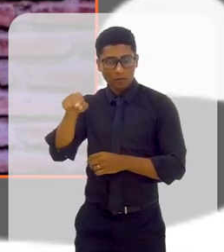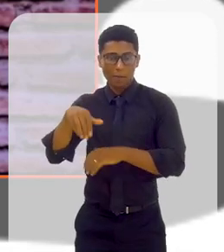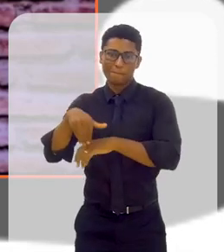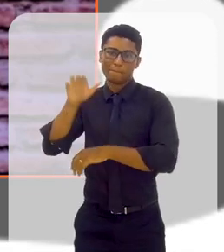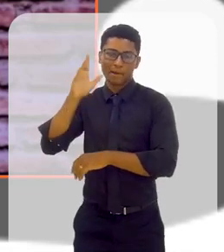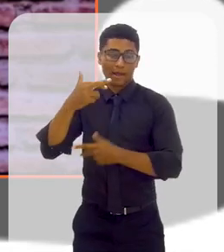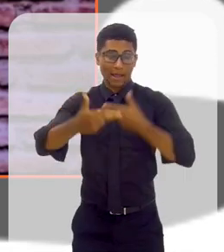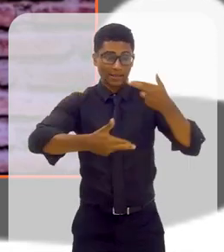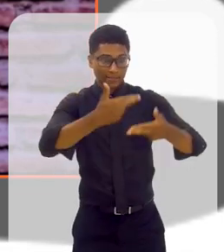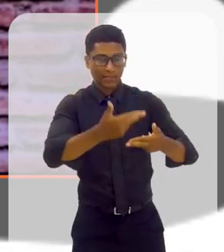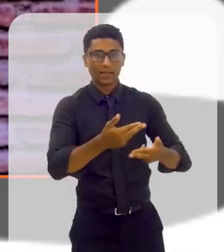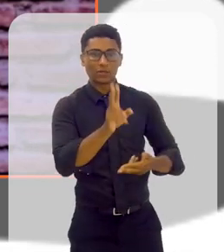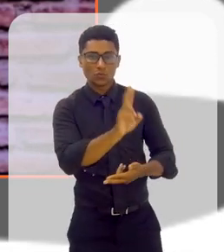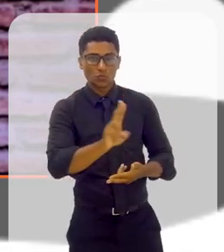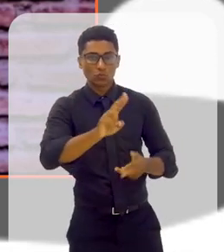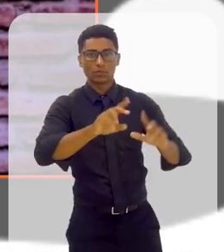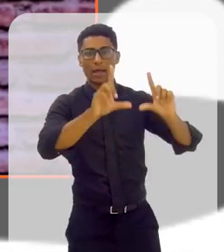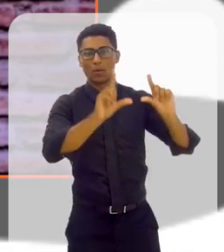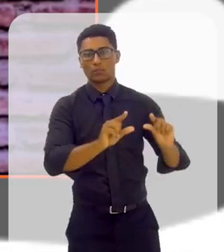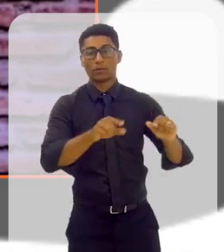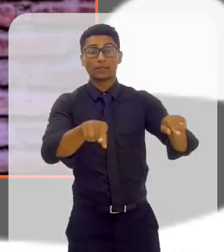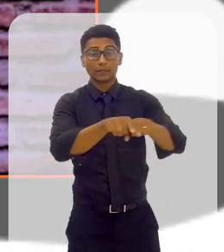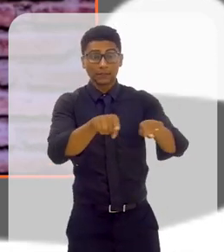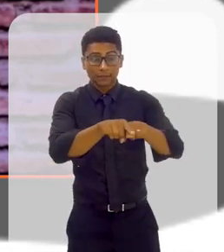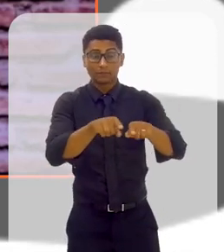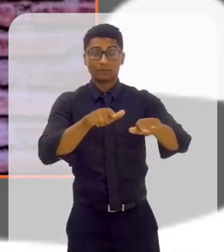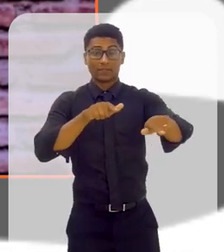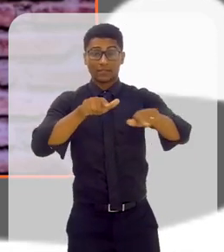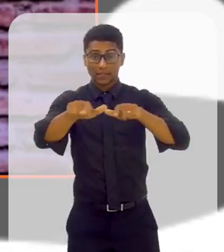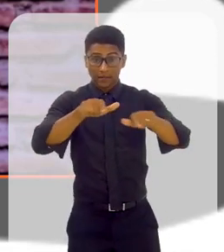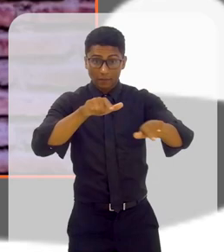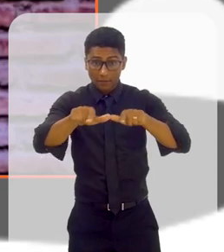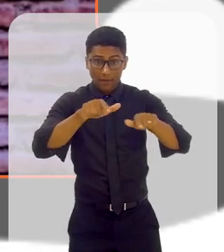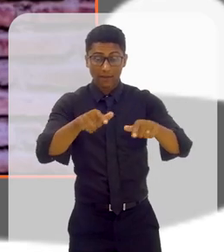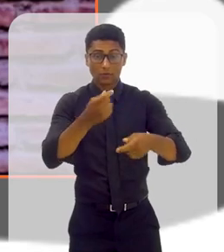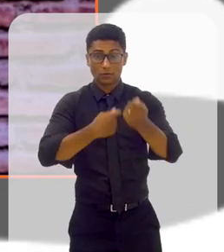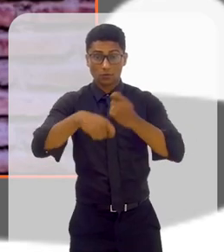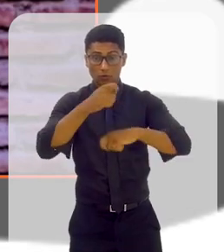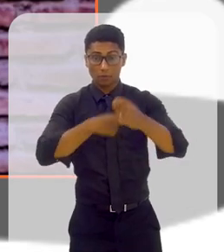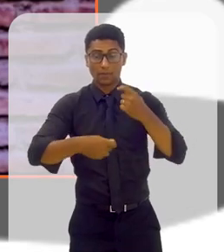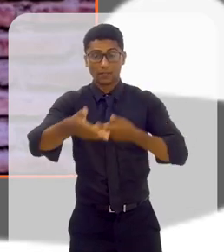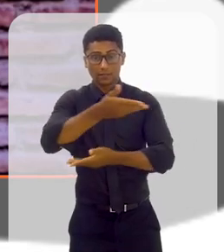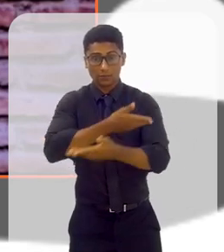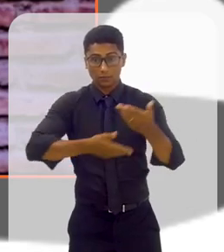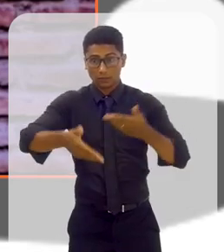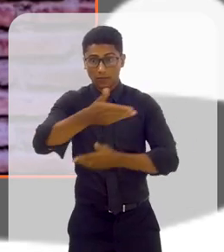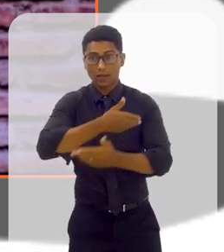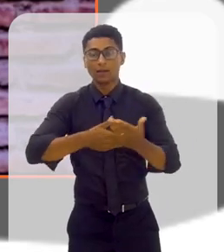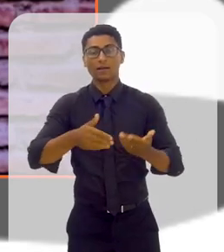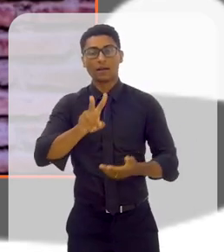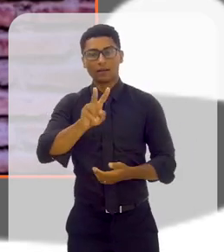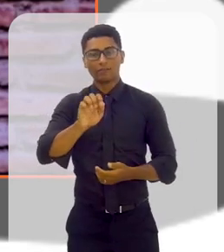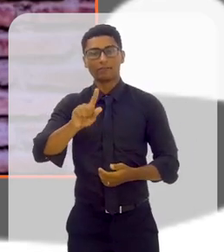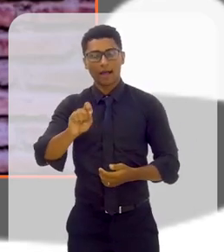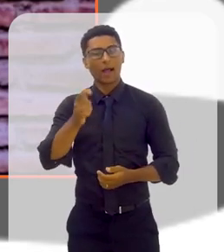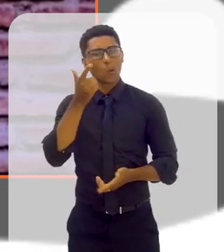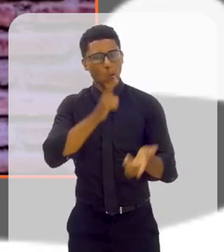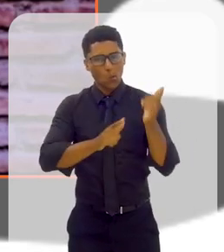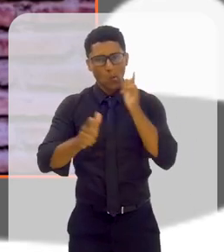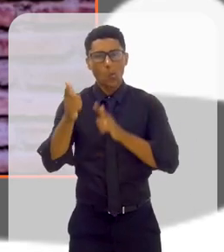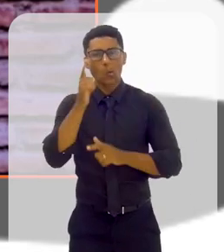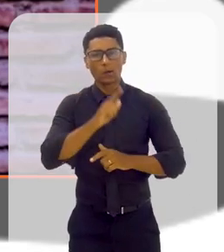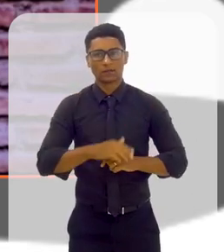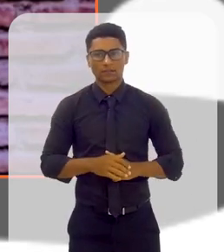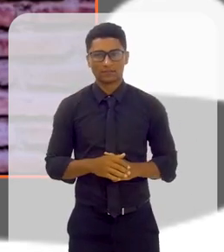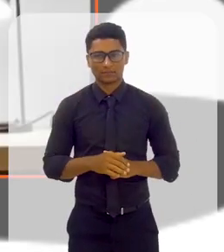vamos dizer assim. E a geração de emprego dentro da economia circular é muito expressiva. Existe uma